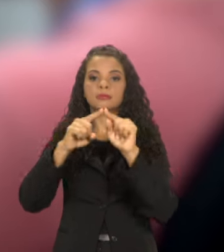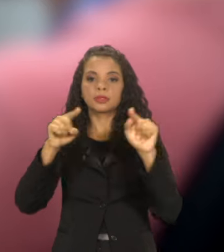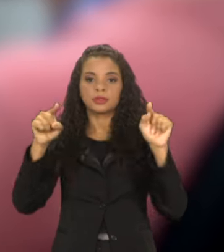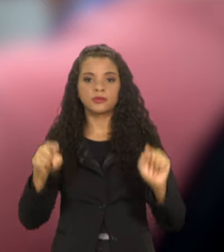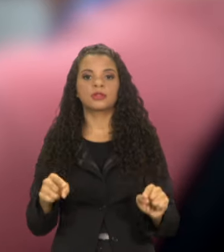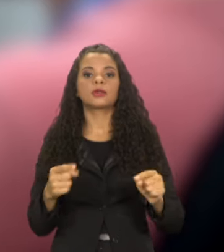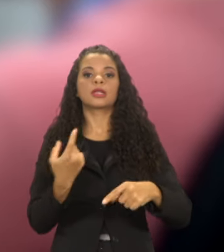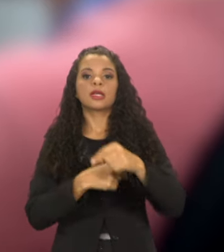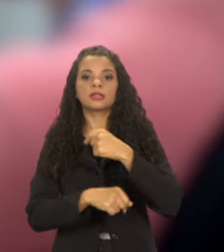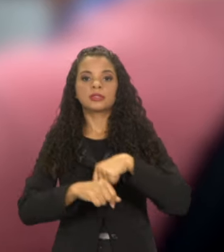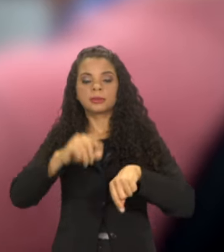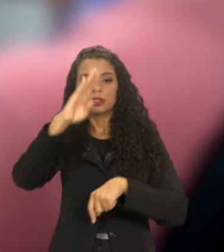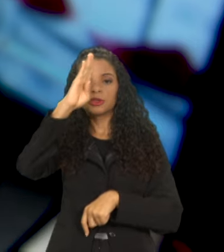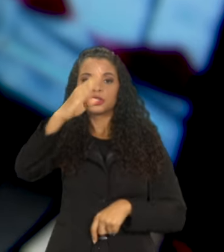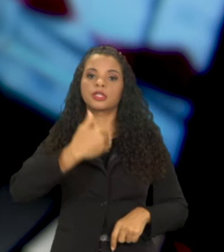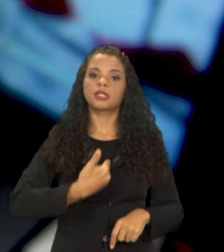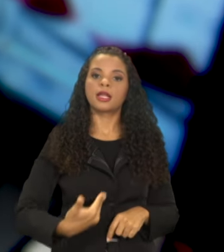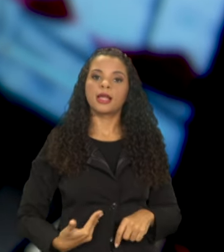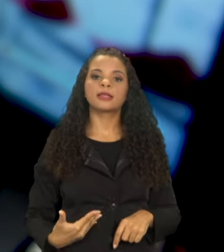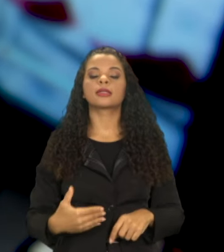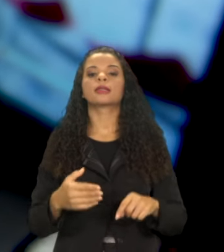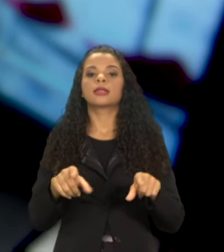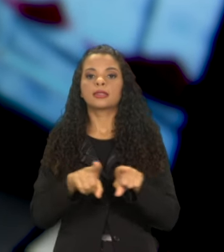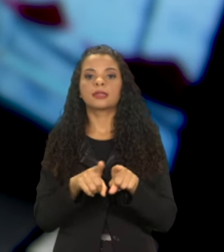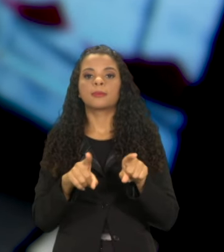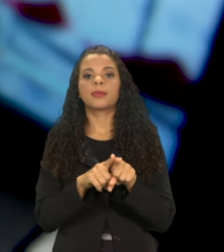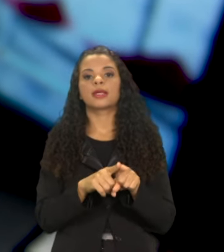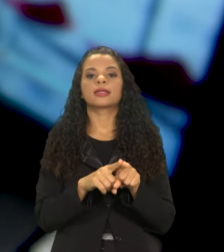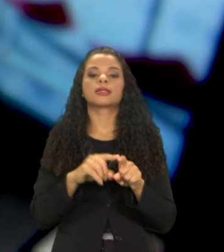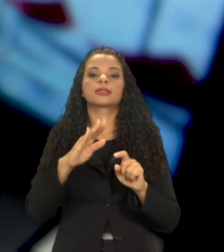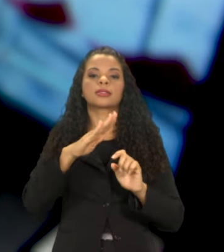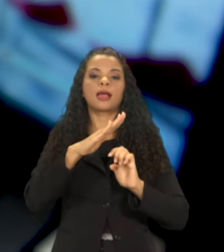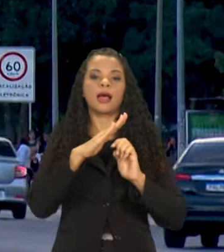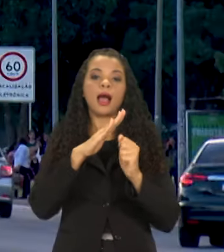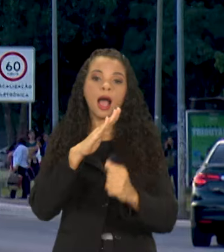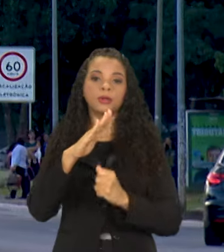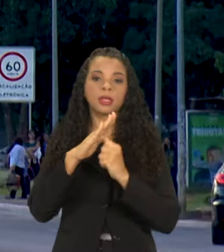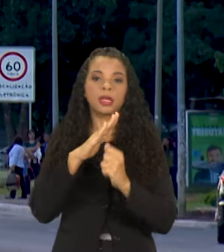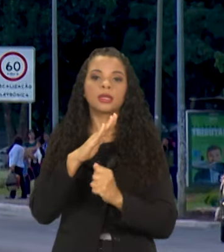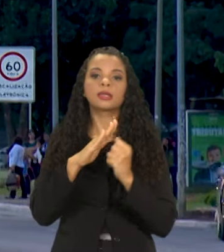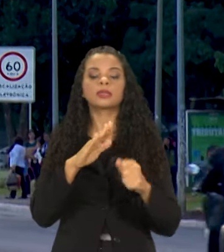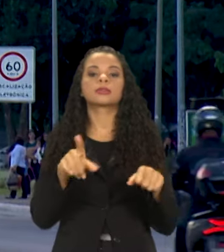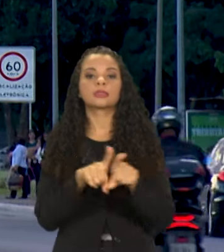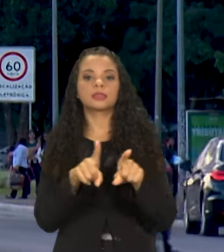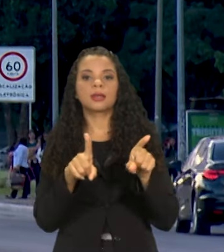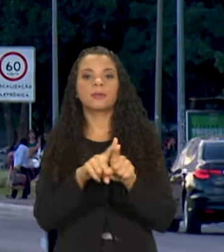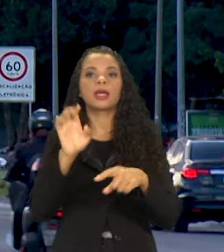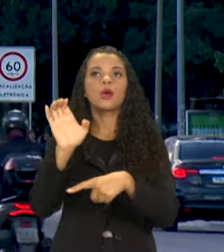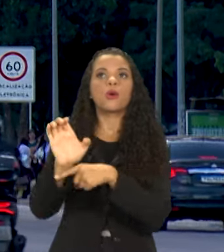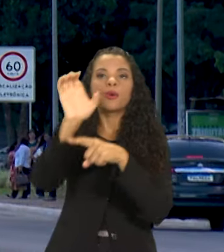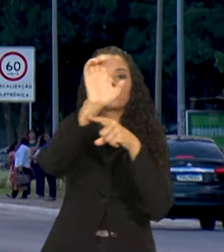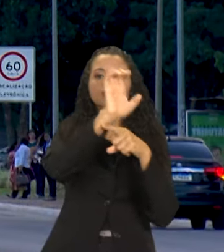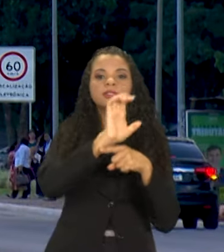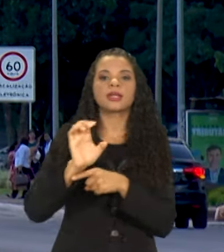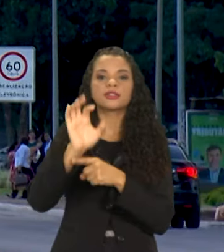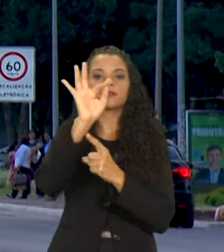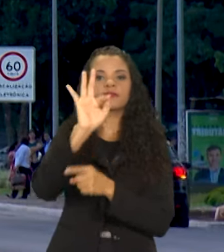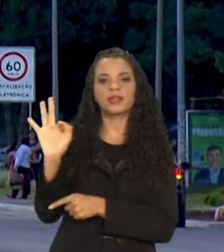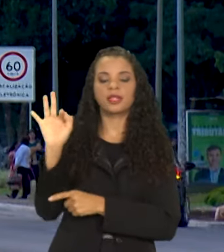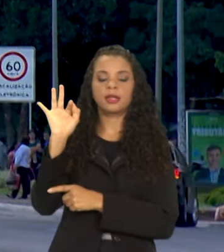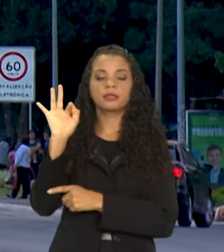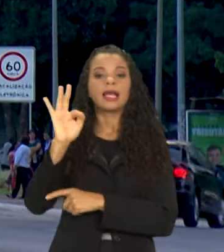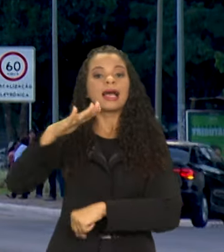direta, das autarquias e das fundações públicas dos entes federados. Na prática, isso poderia abrir campo